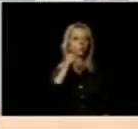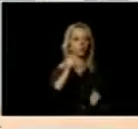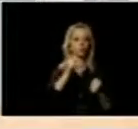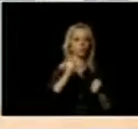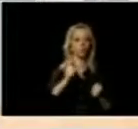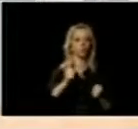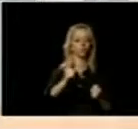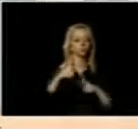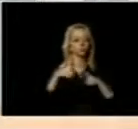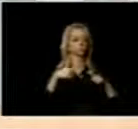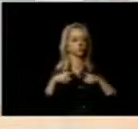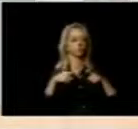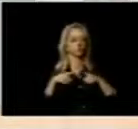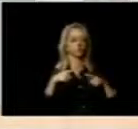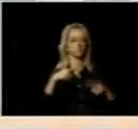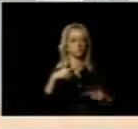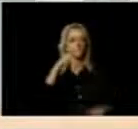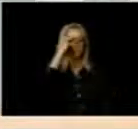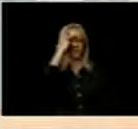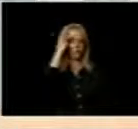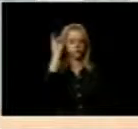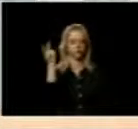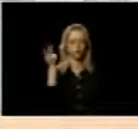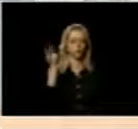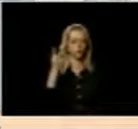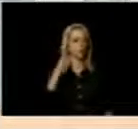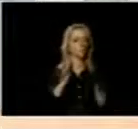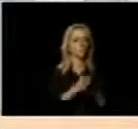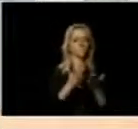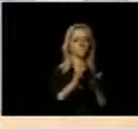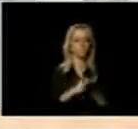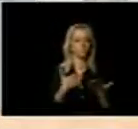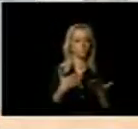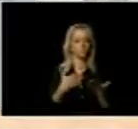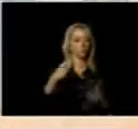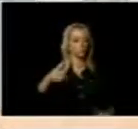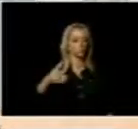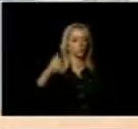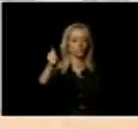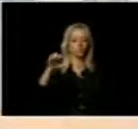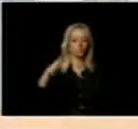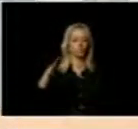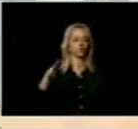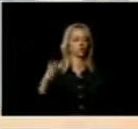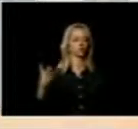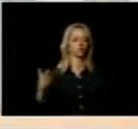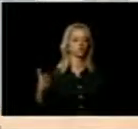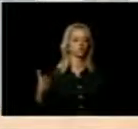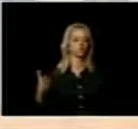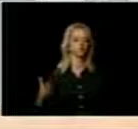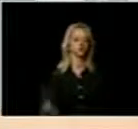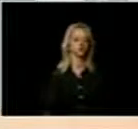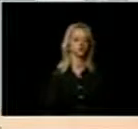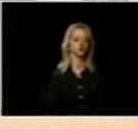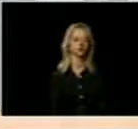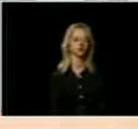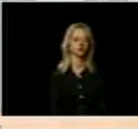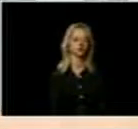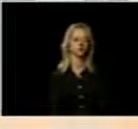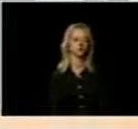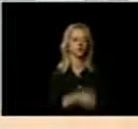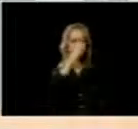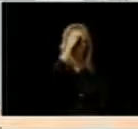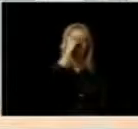com demonstrações de preconceitos em duas ocasiões, uma que a justiça reconheceu e a outra que eu constatei, não, vereador Noito? Me preocupo